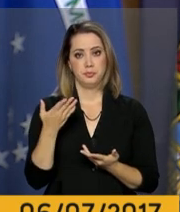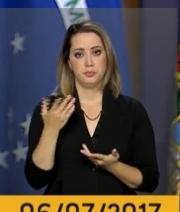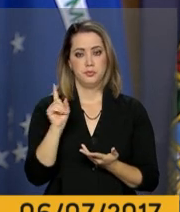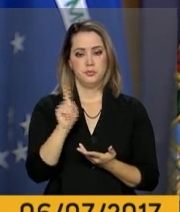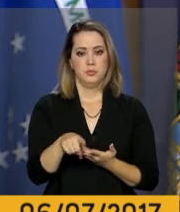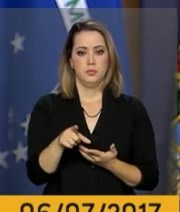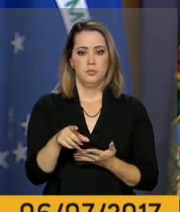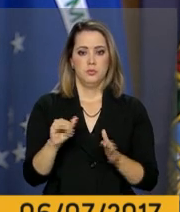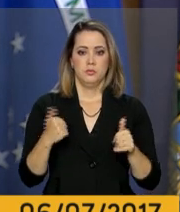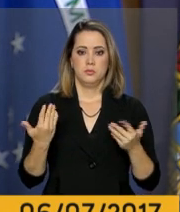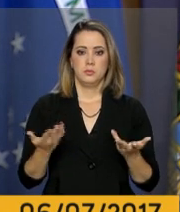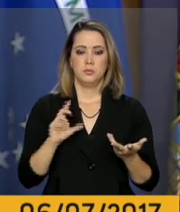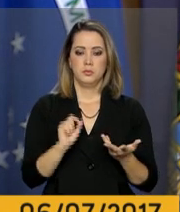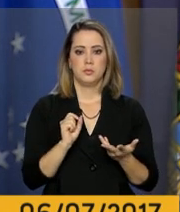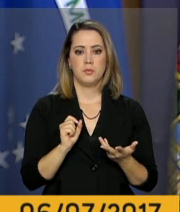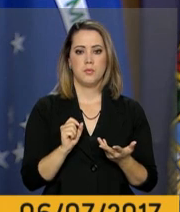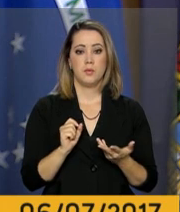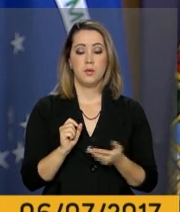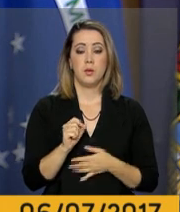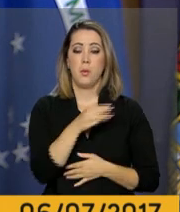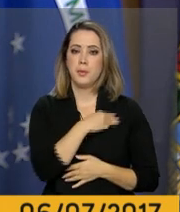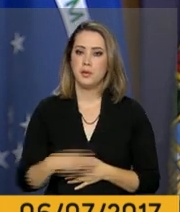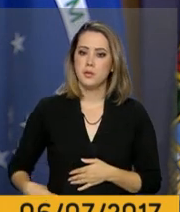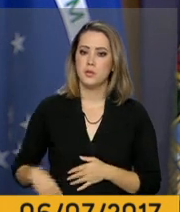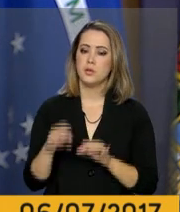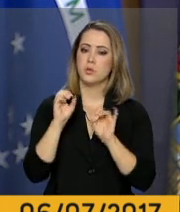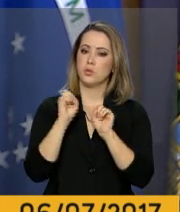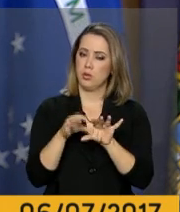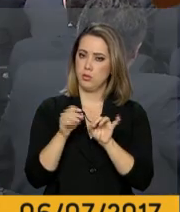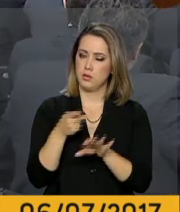então eu quero